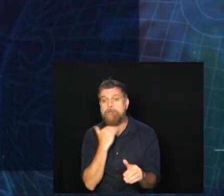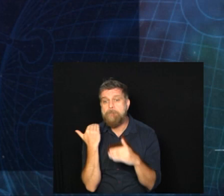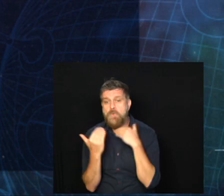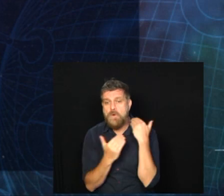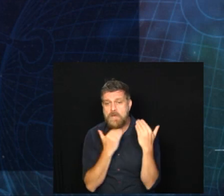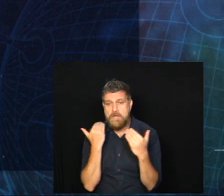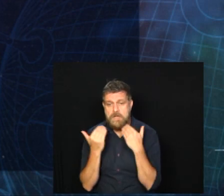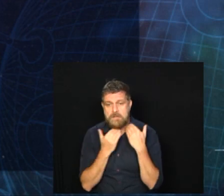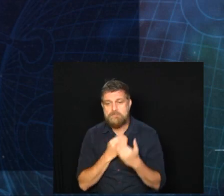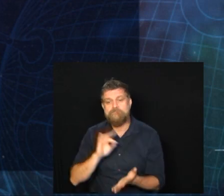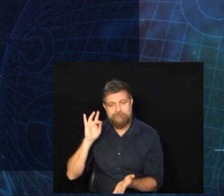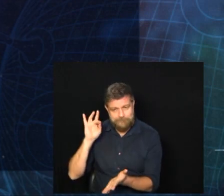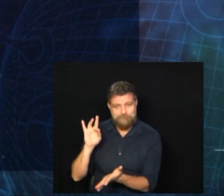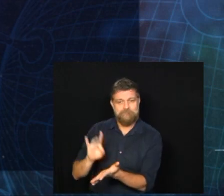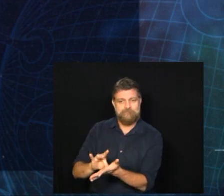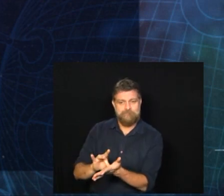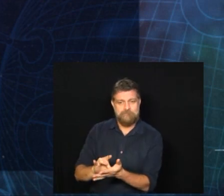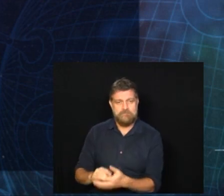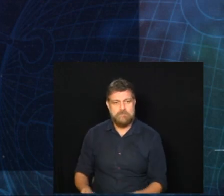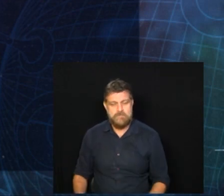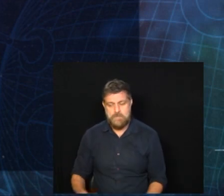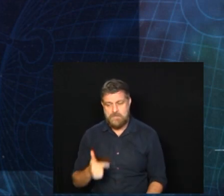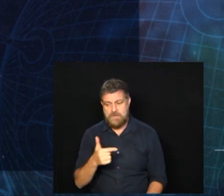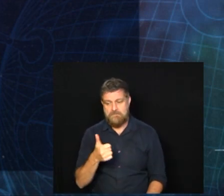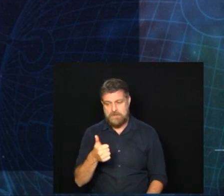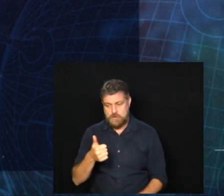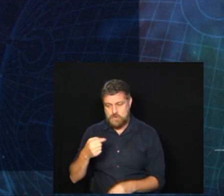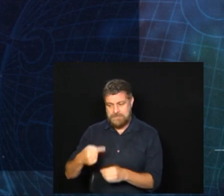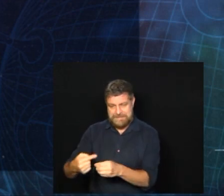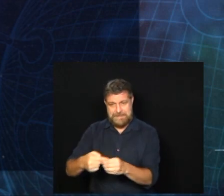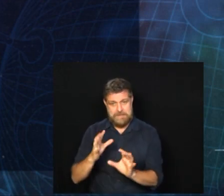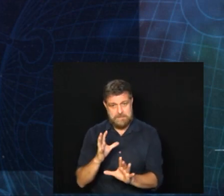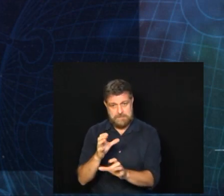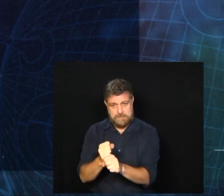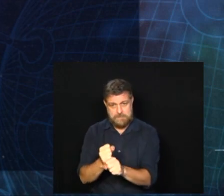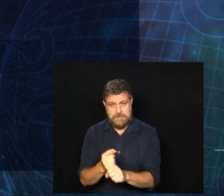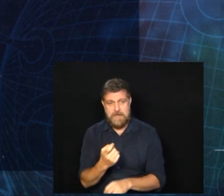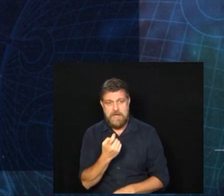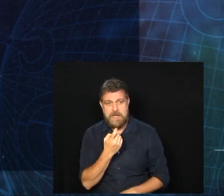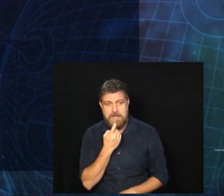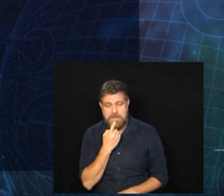10.896 mortes confirmadas nos 21 municípios. E Campinas tem